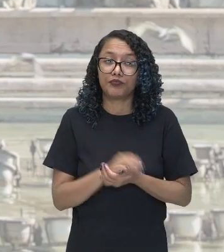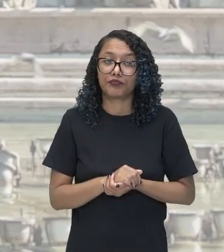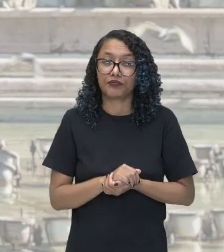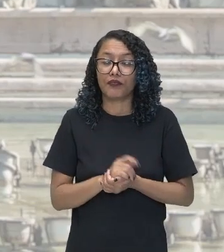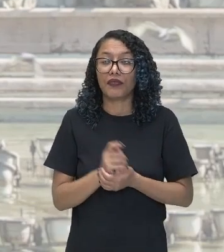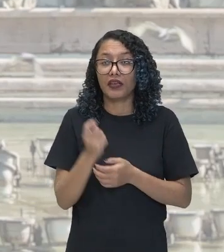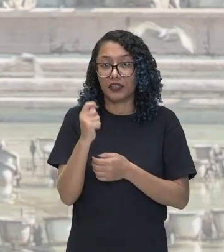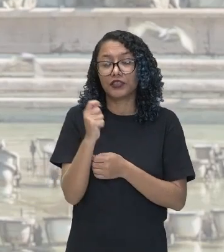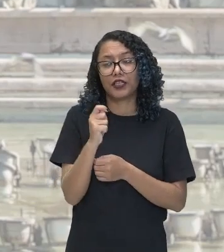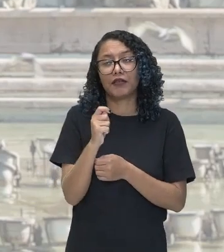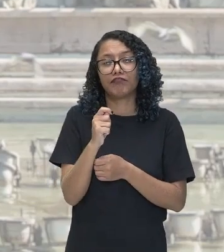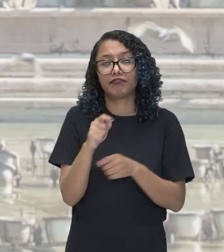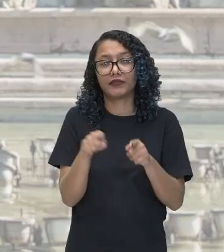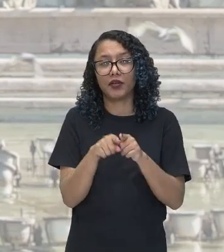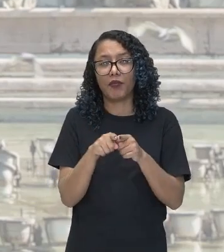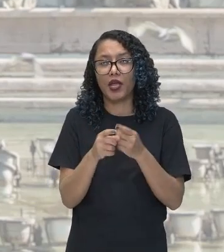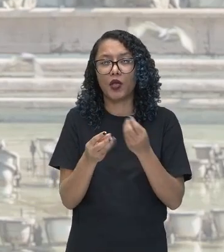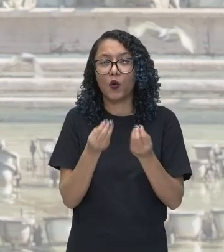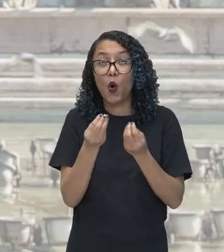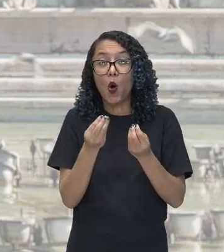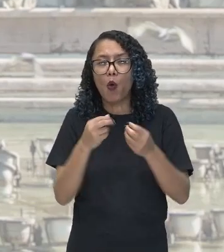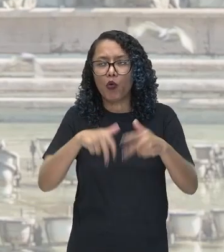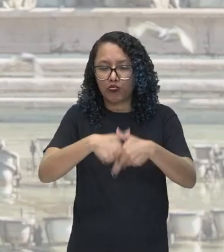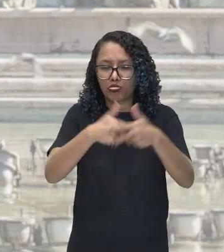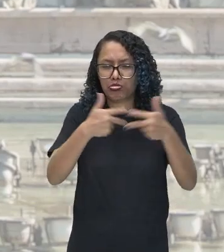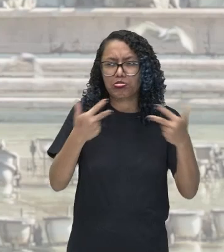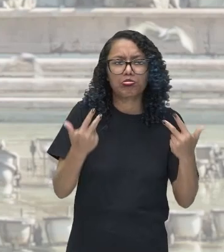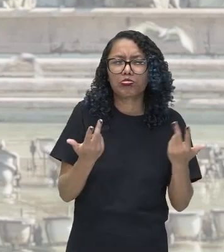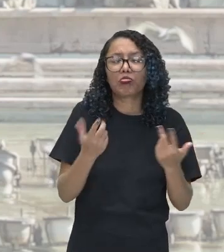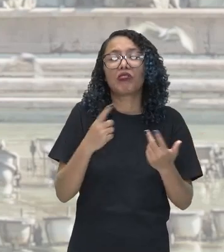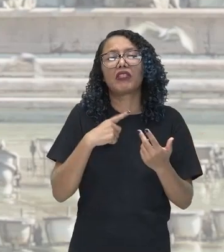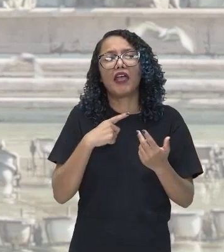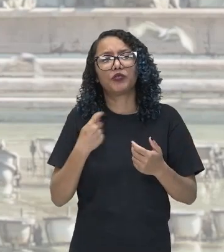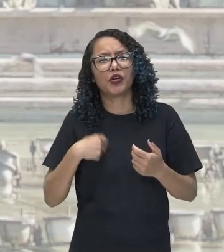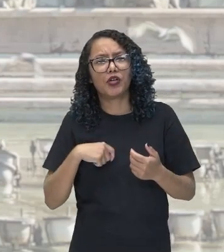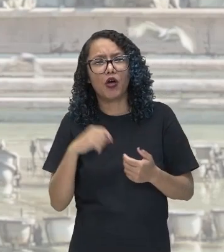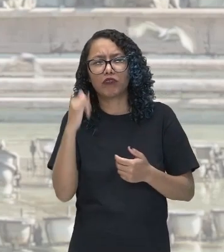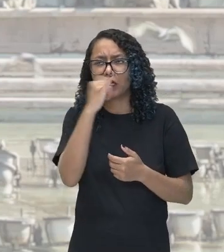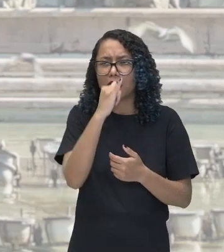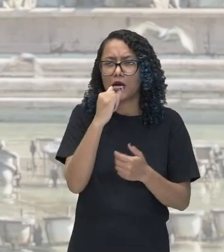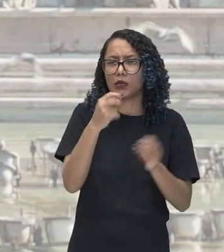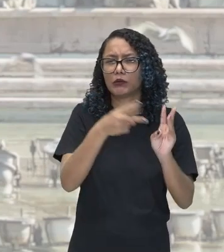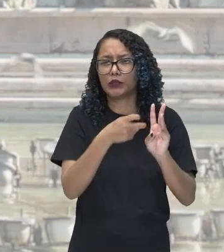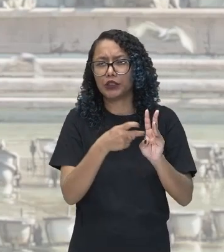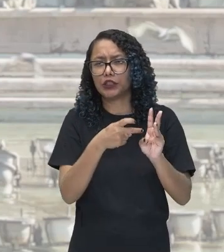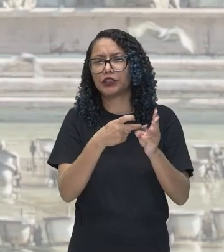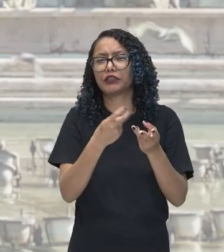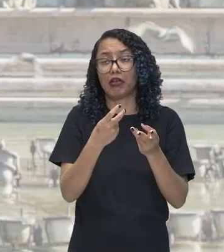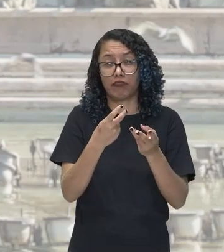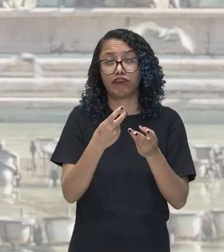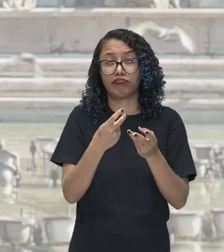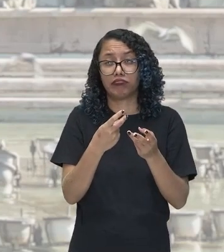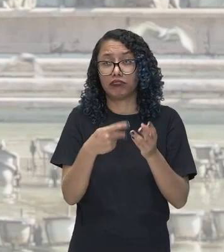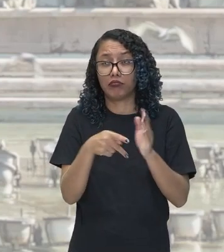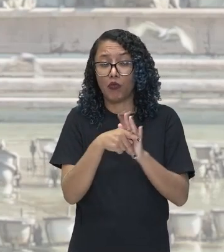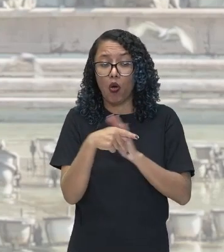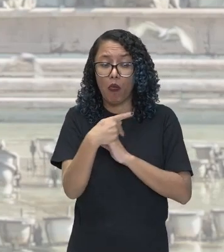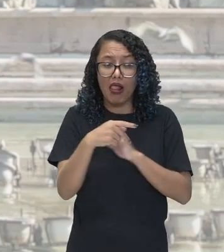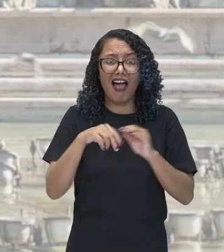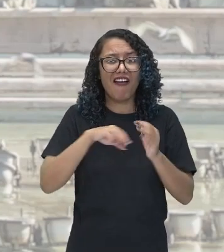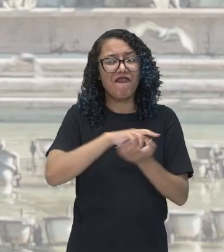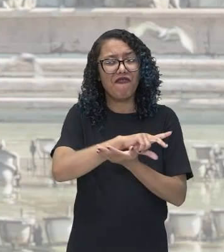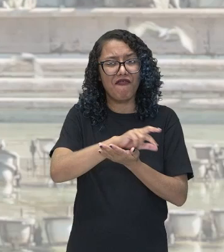partir da sua formação étnica, os espanhóis, italianos, os indígenas, que eram os povos autóctonos que já viviam